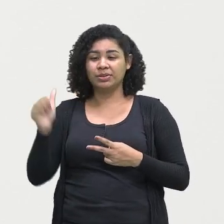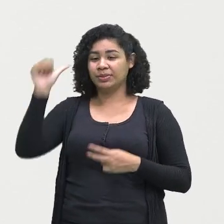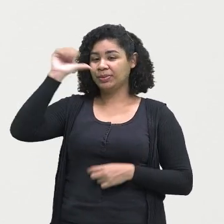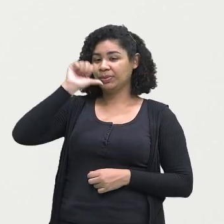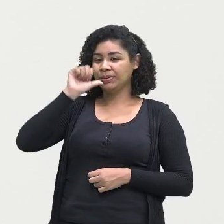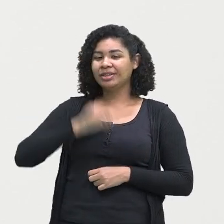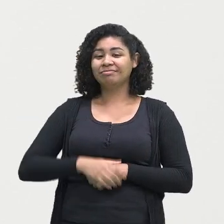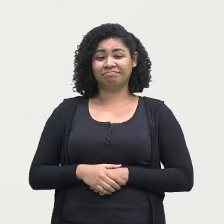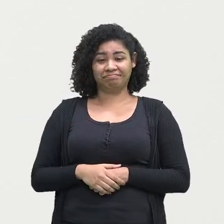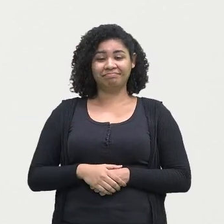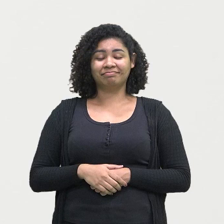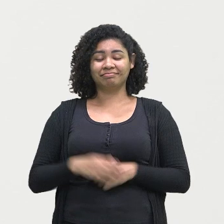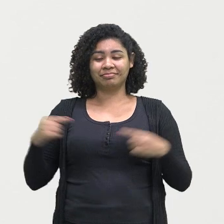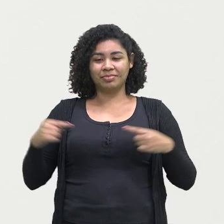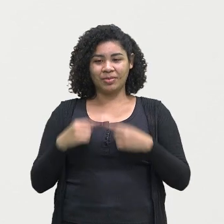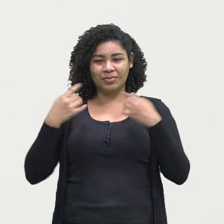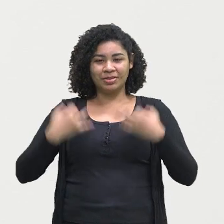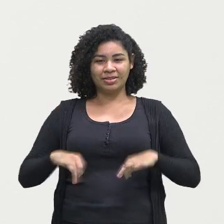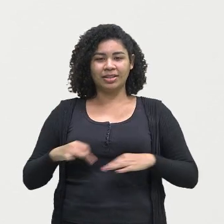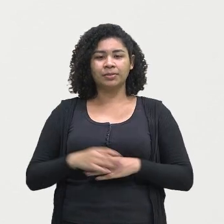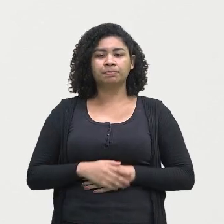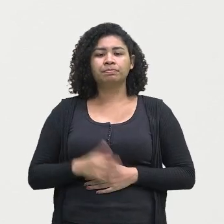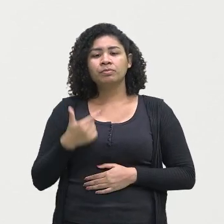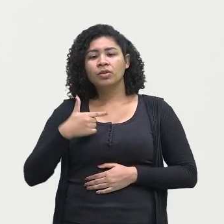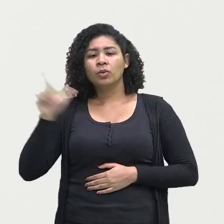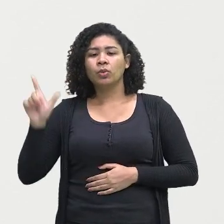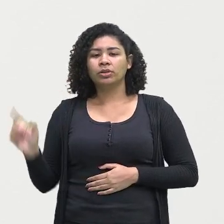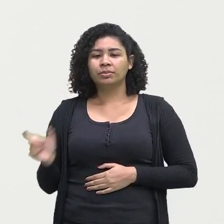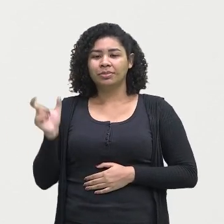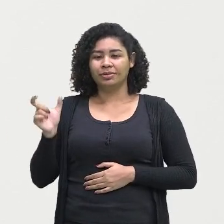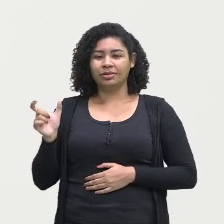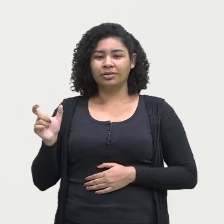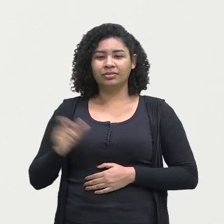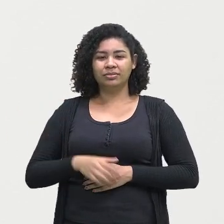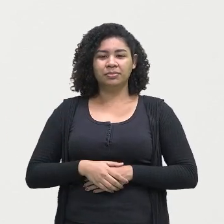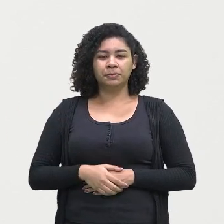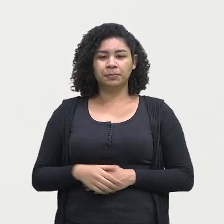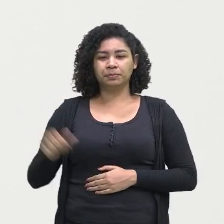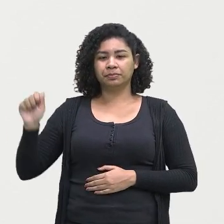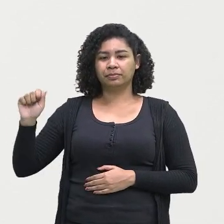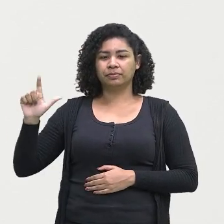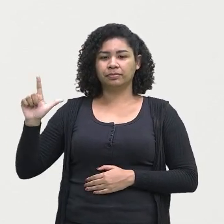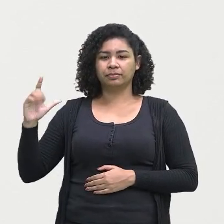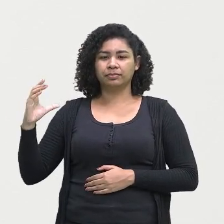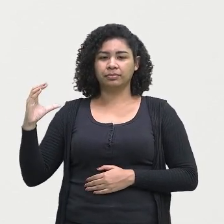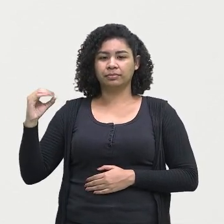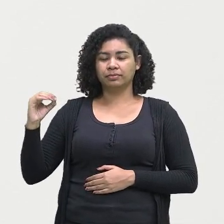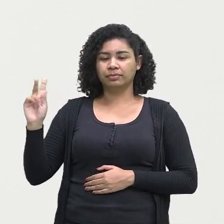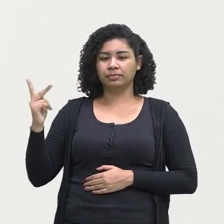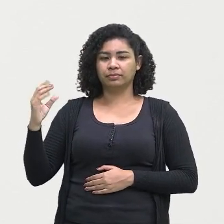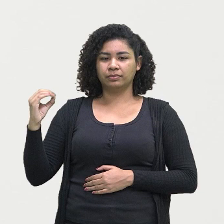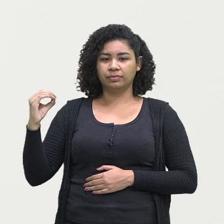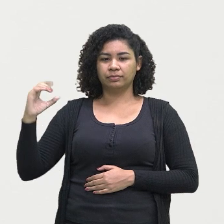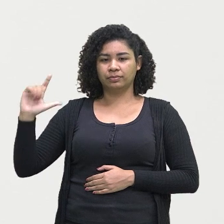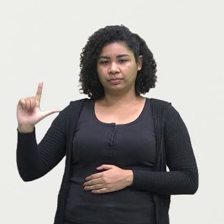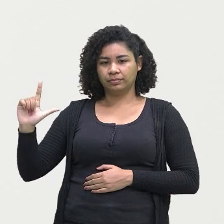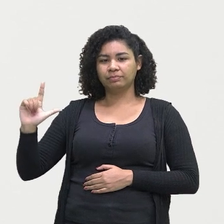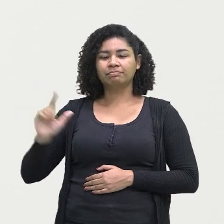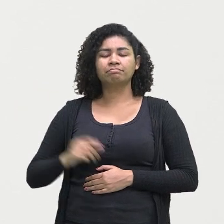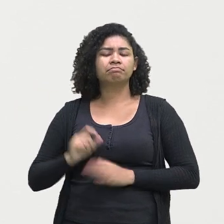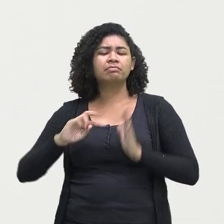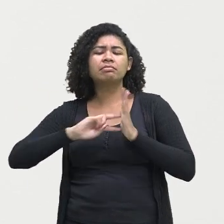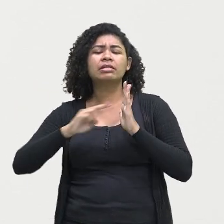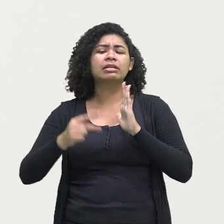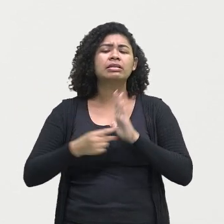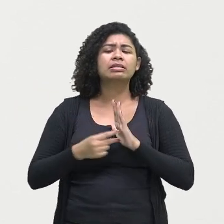E aqui nós temos mais outra palavrinha aqui, ó, alcohol. O que será que significa álcool?